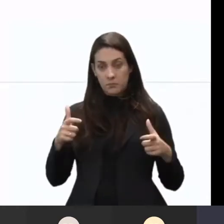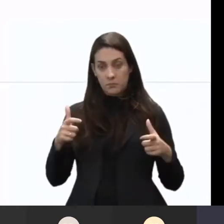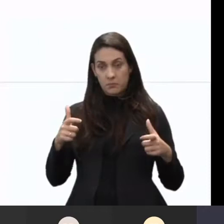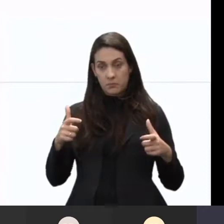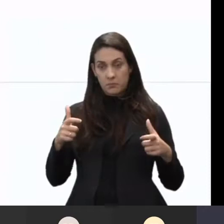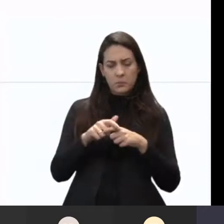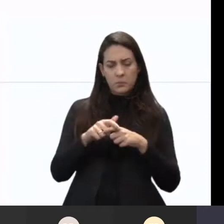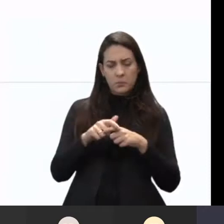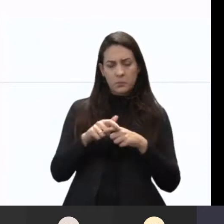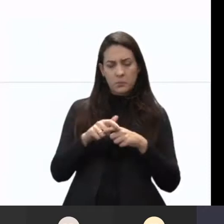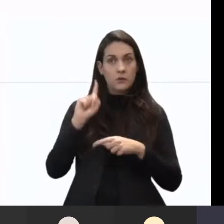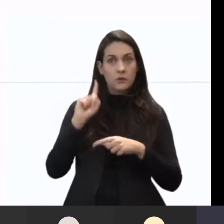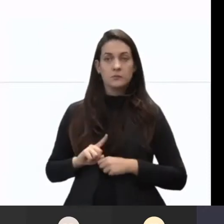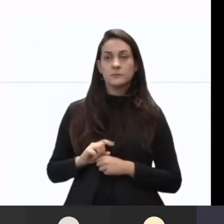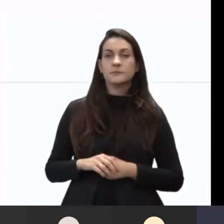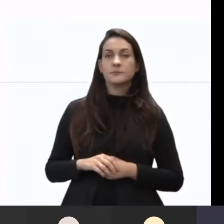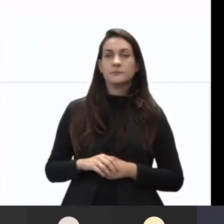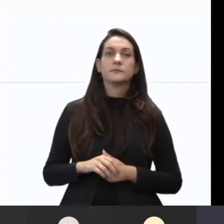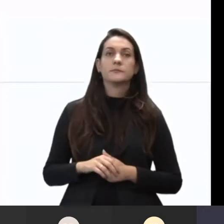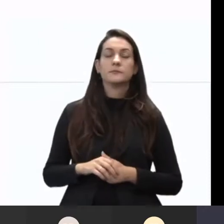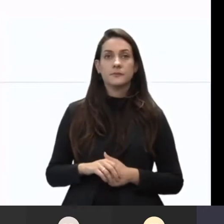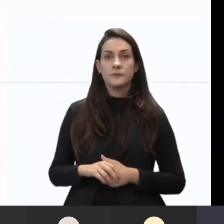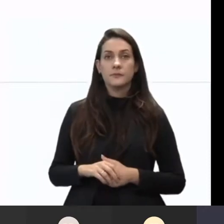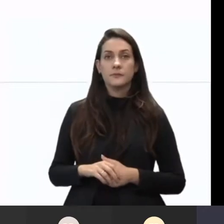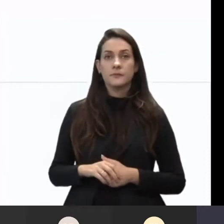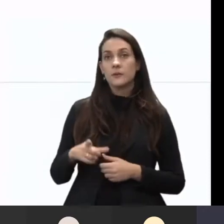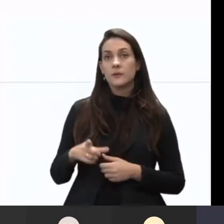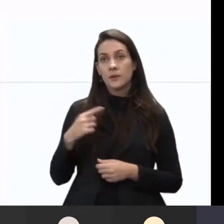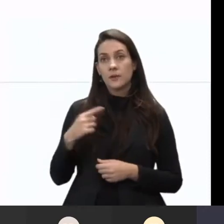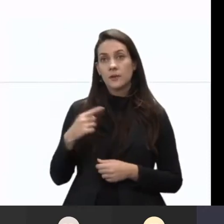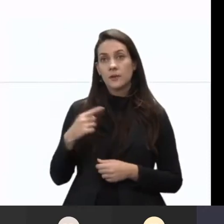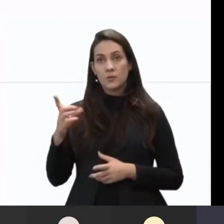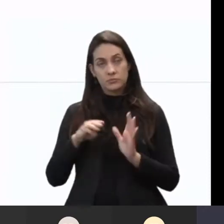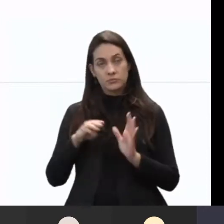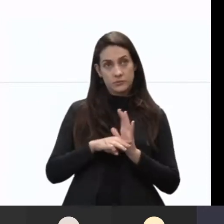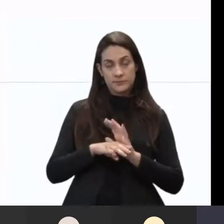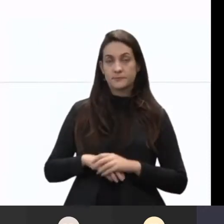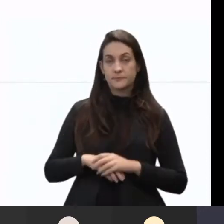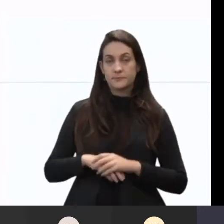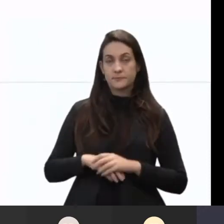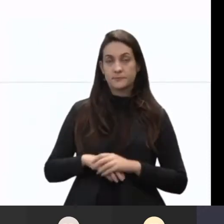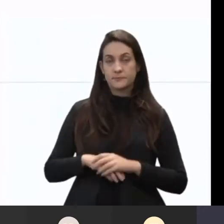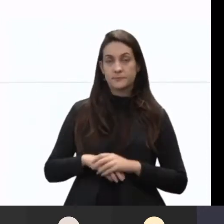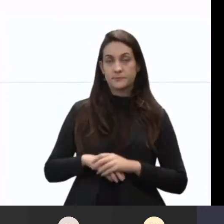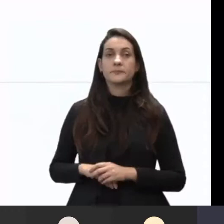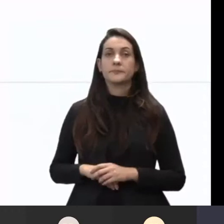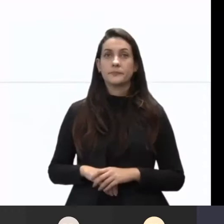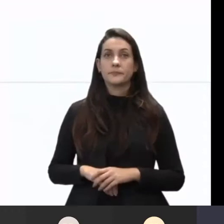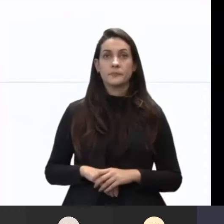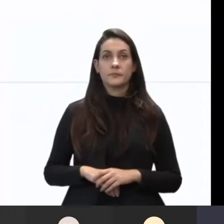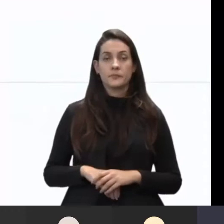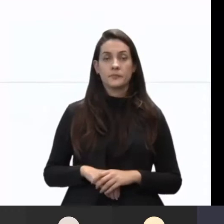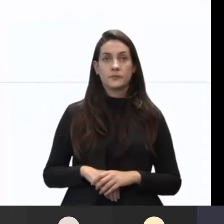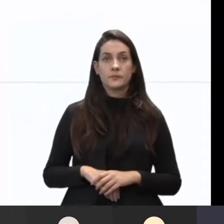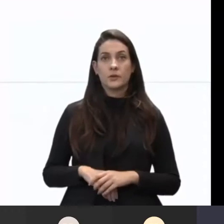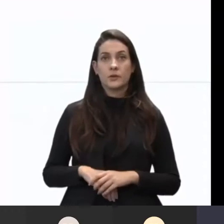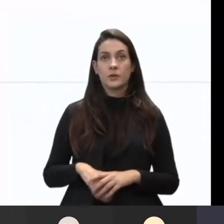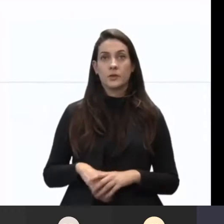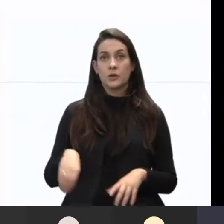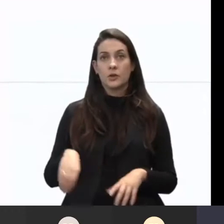crescimento daquele micro-organismo. E aí nós temos uma outra metodologia, e essa outra metodologia é chamada de